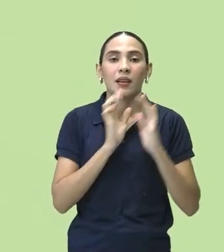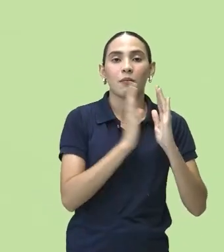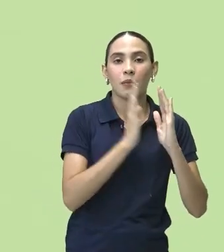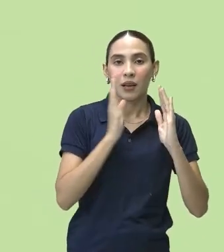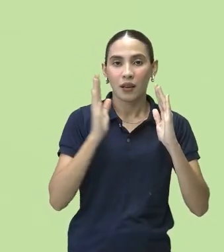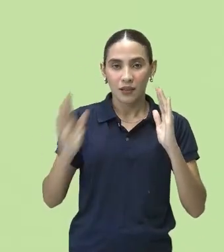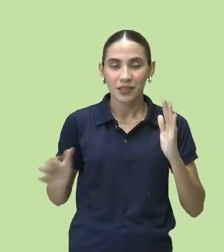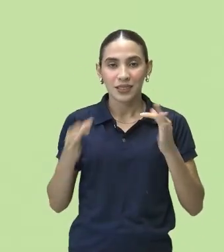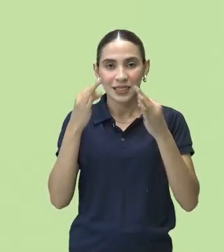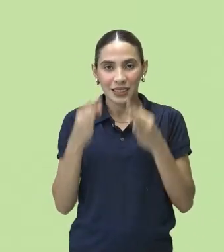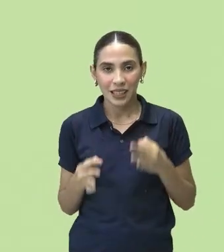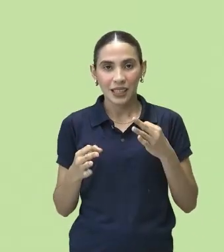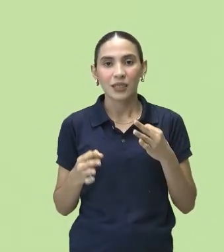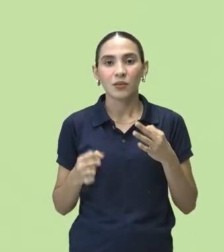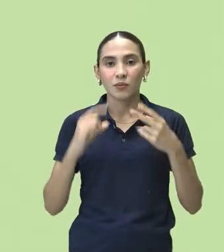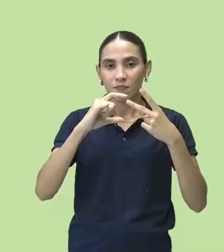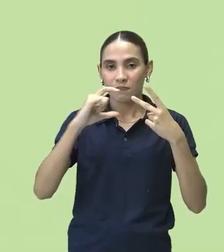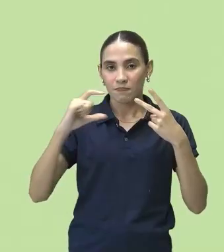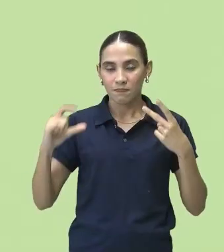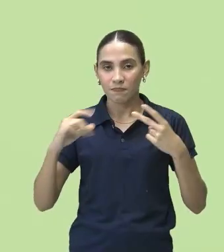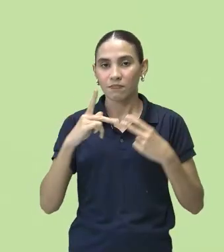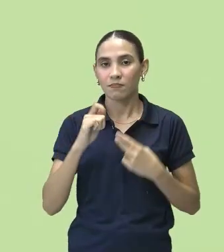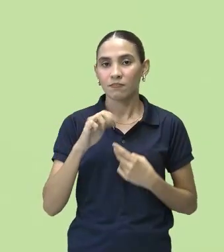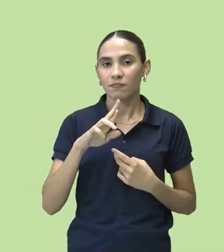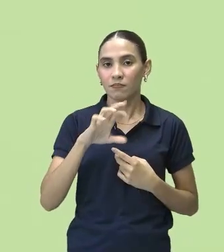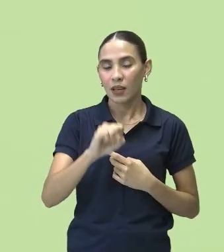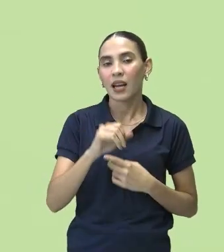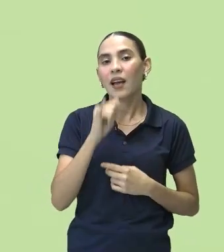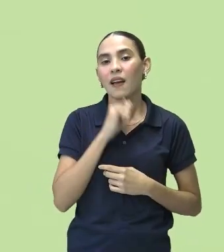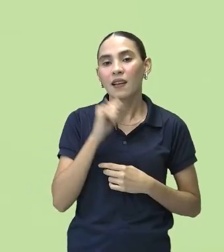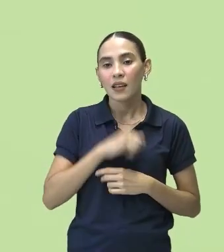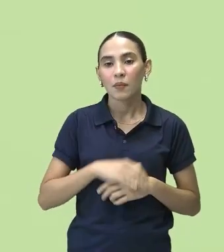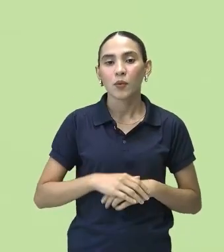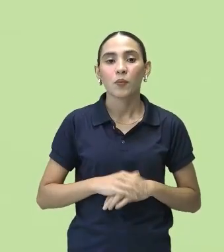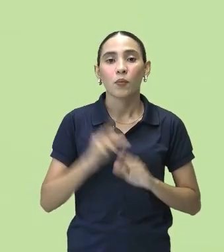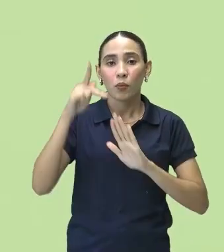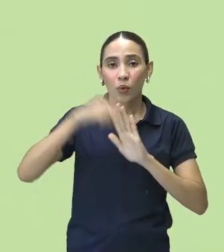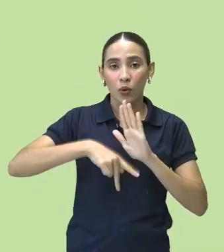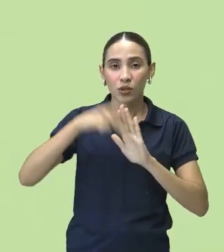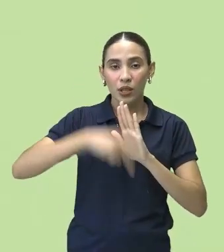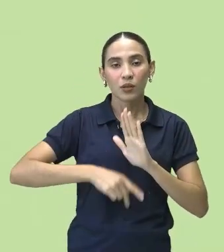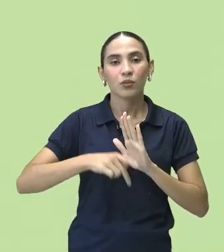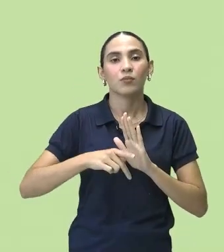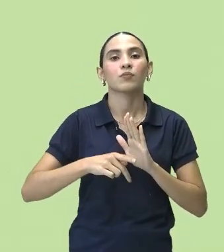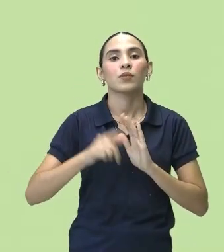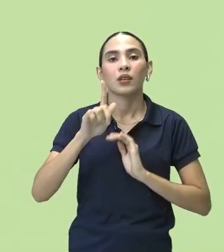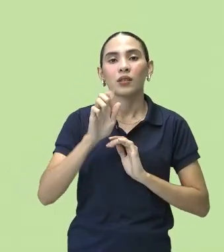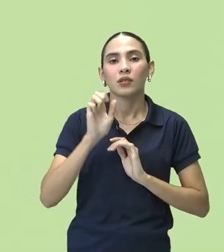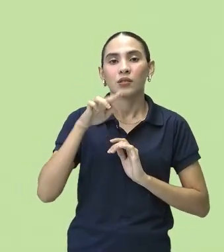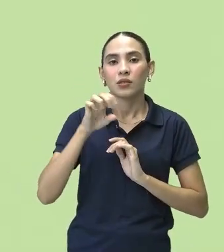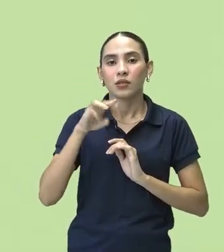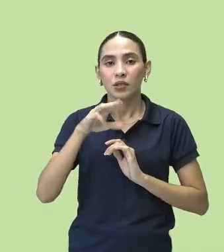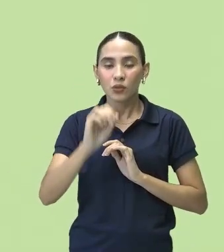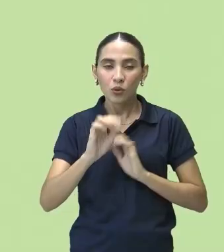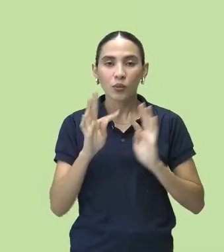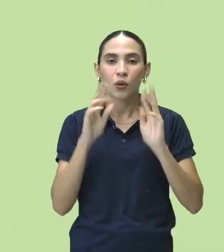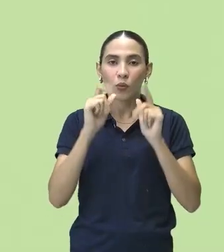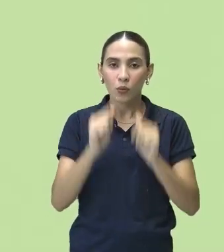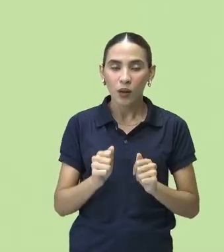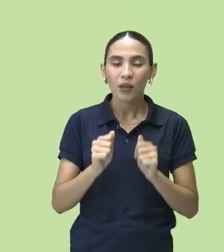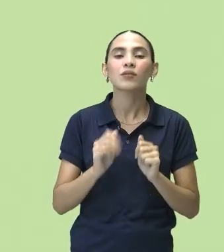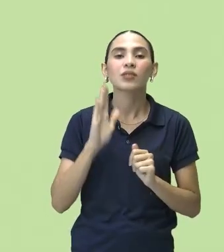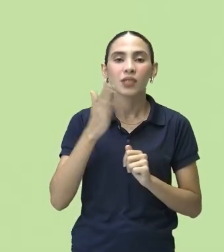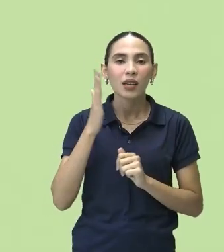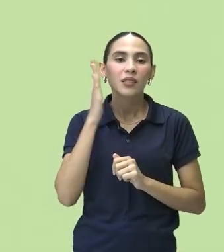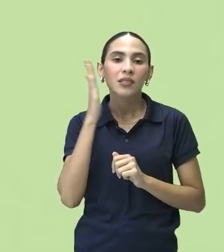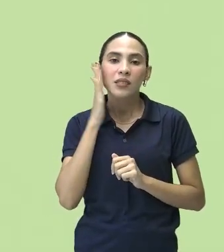sequência exata desses pares de bases. Por exemplo, né, o projeto Genoma Humano já decodificou todo o DNA do homem. Então, ele